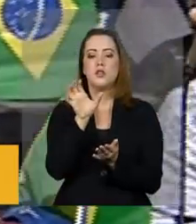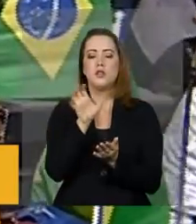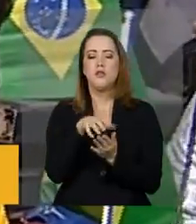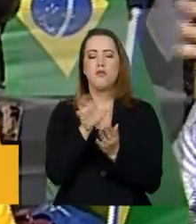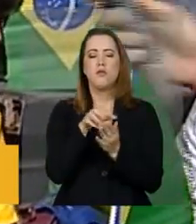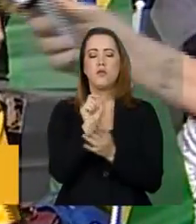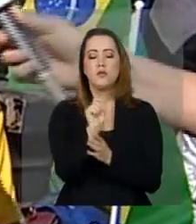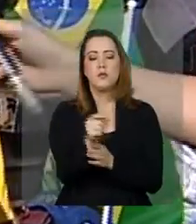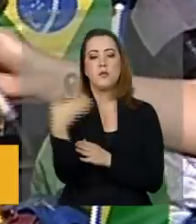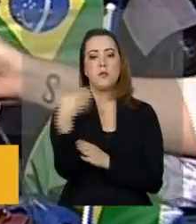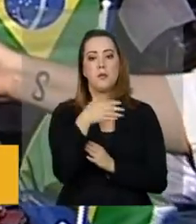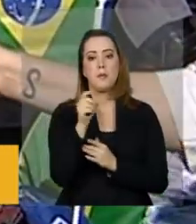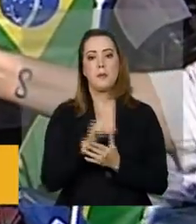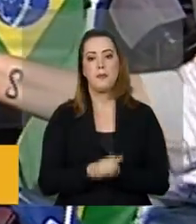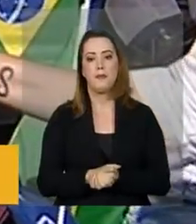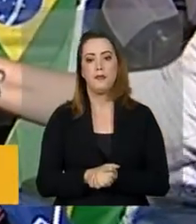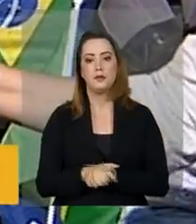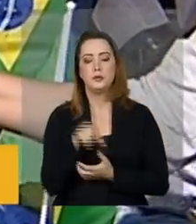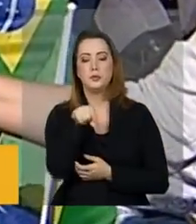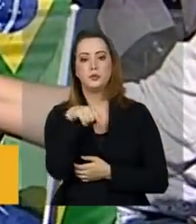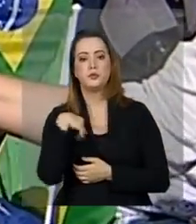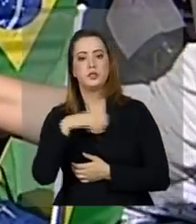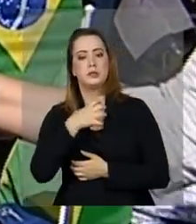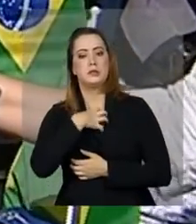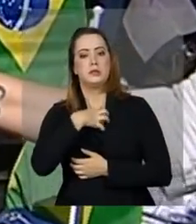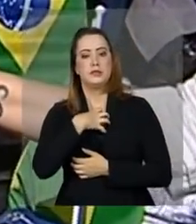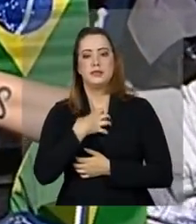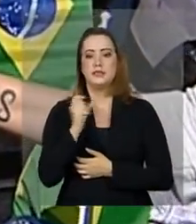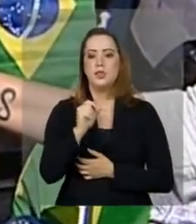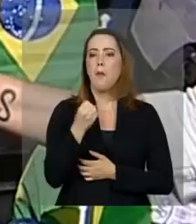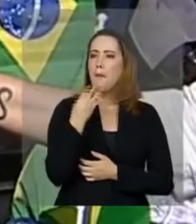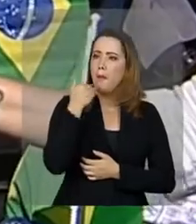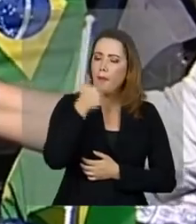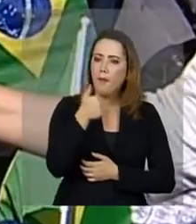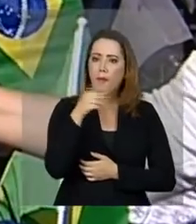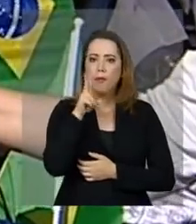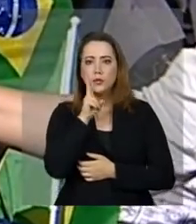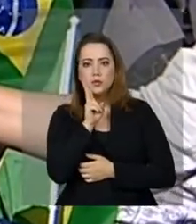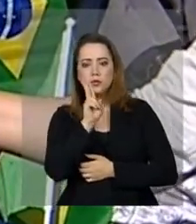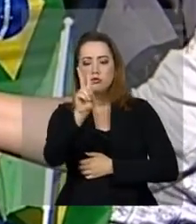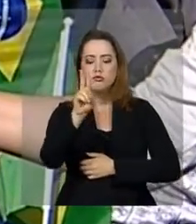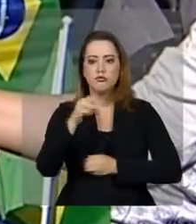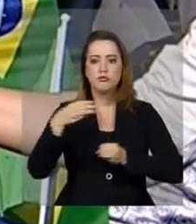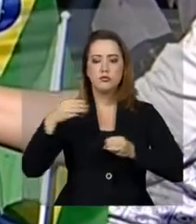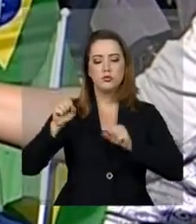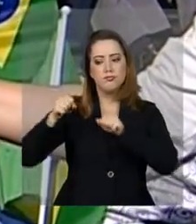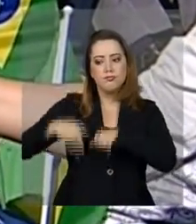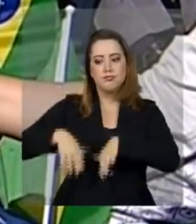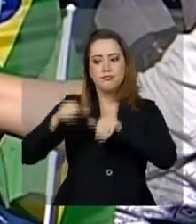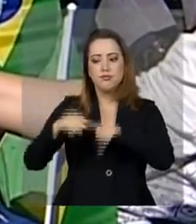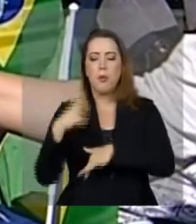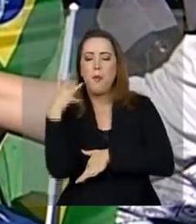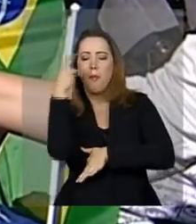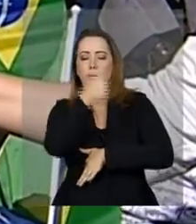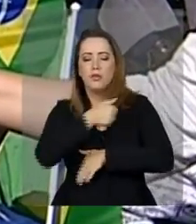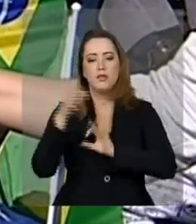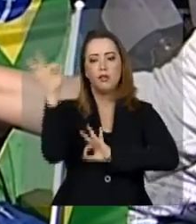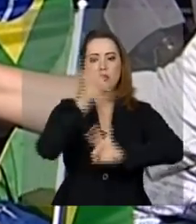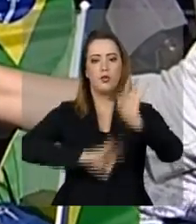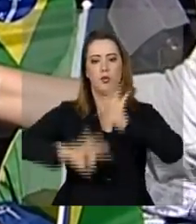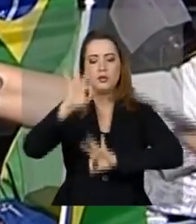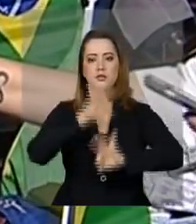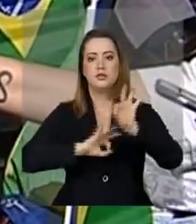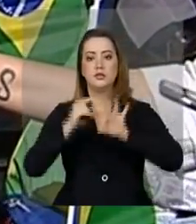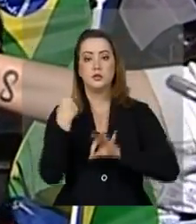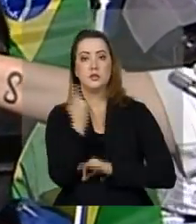Gilberto, qual é a sua expectativa? Olha, a gente está numa expectativa muito boa de acompanhar o desfile, que seja muito bonito, muito organizado, para